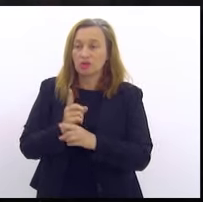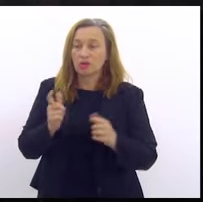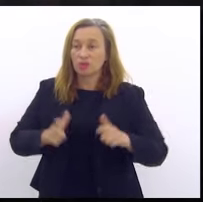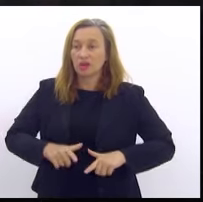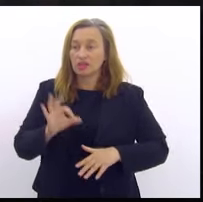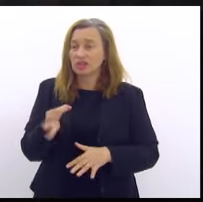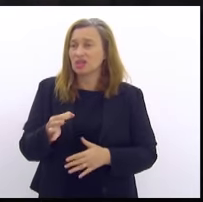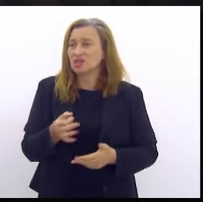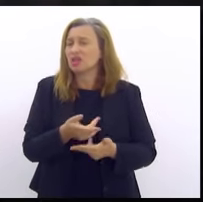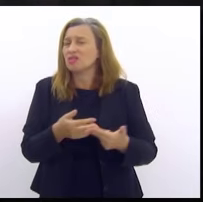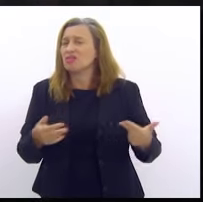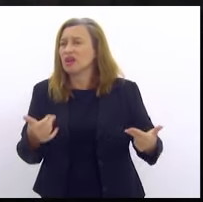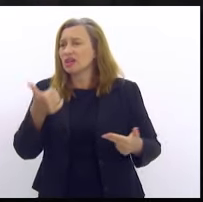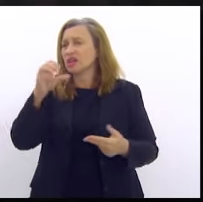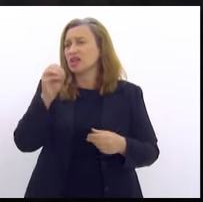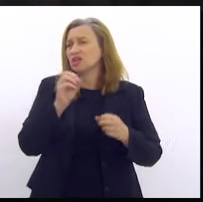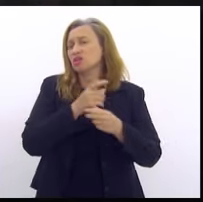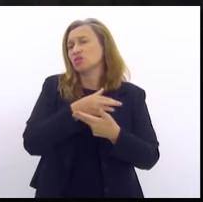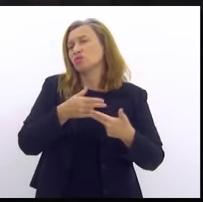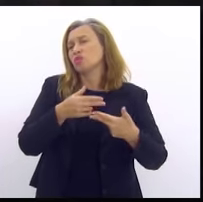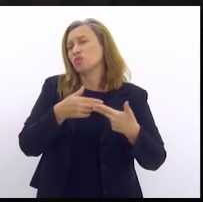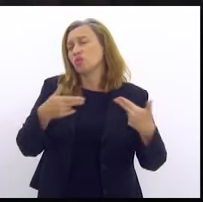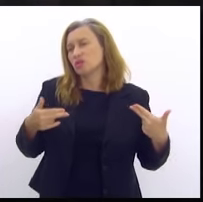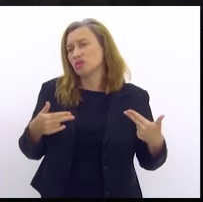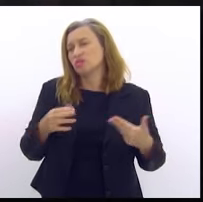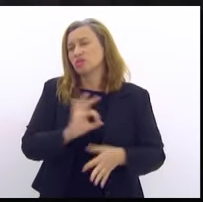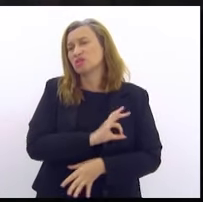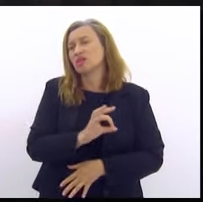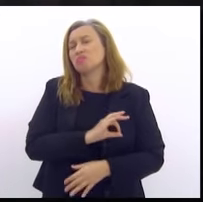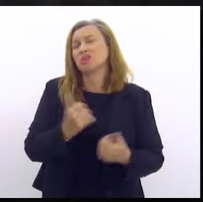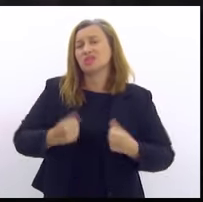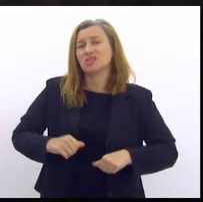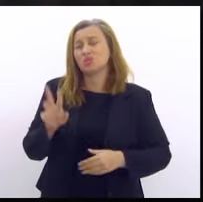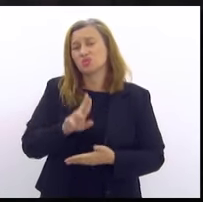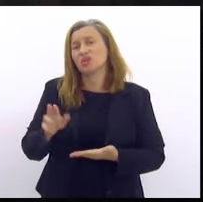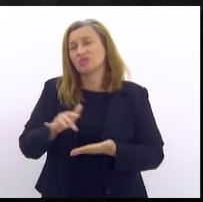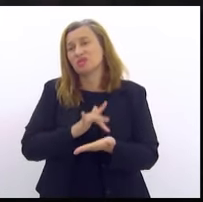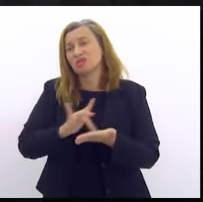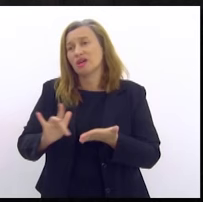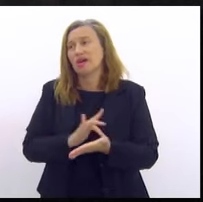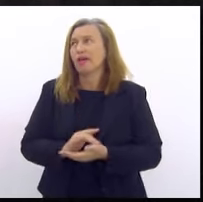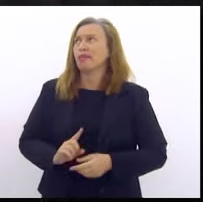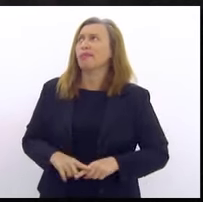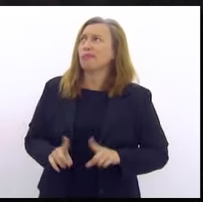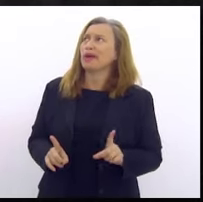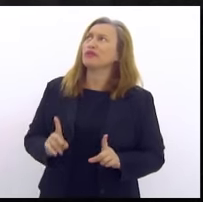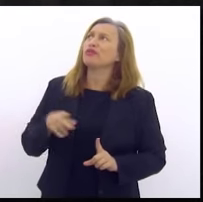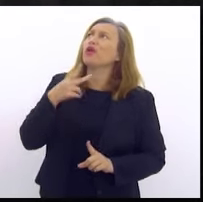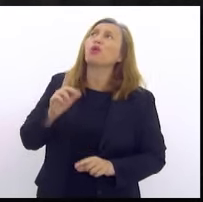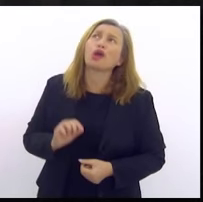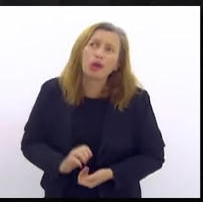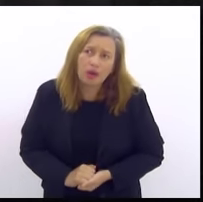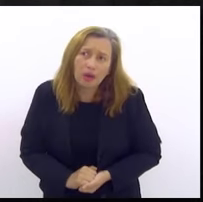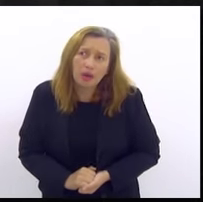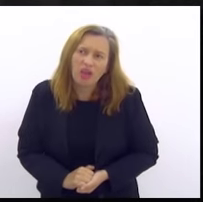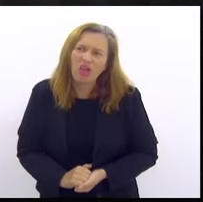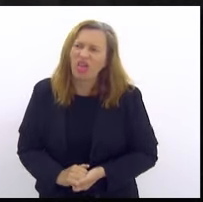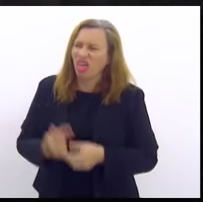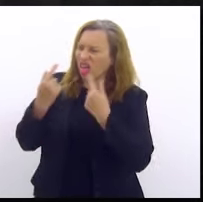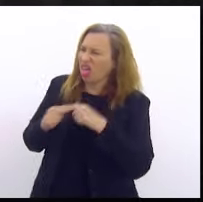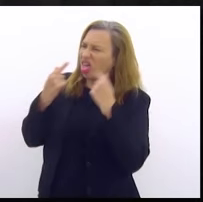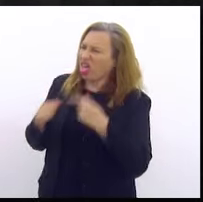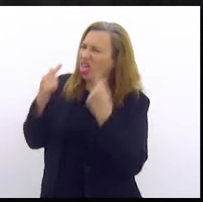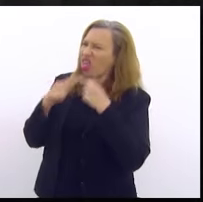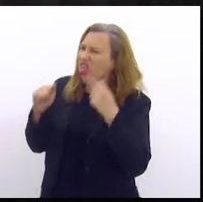São apenas 10 coisas que o policial precisa fazer. Mas, mais uma vez, o que é que fazem com os policiais? Massacram os